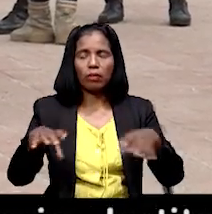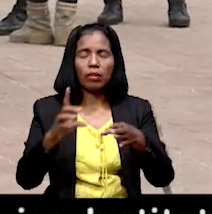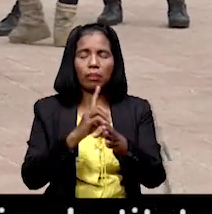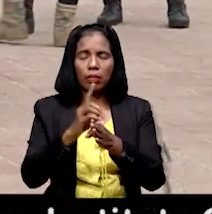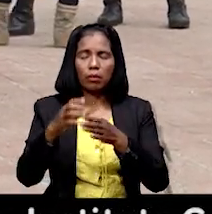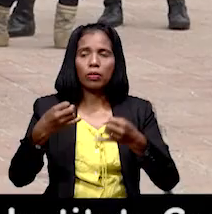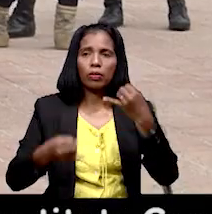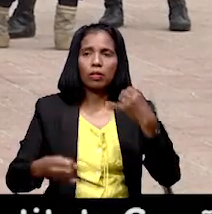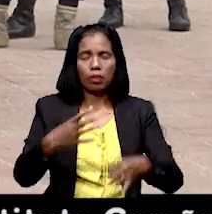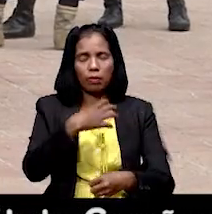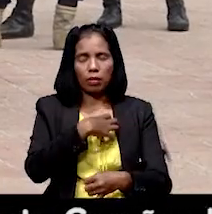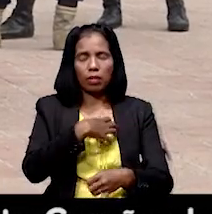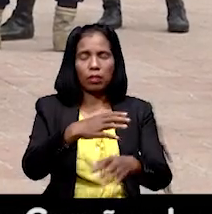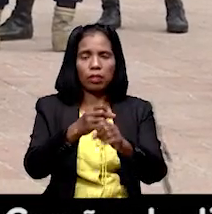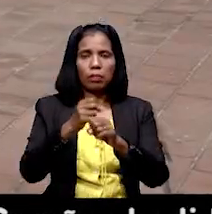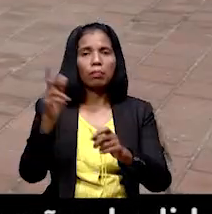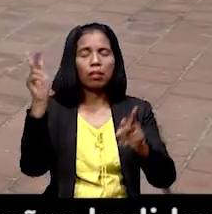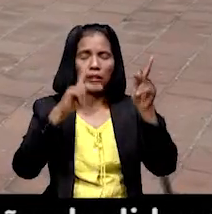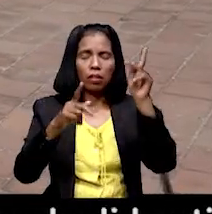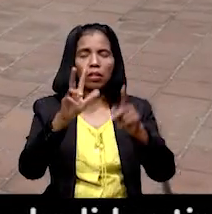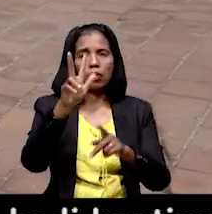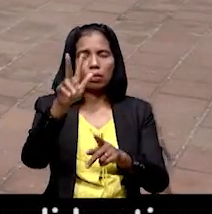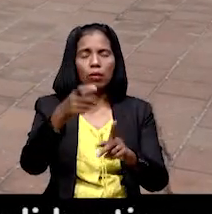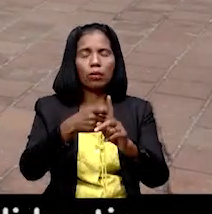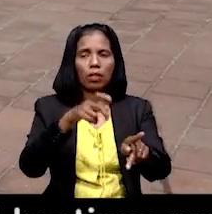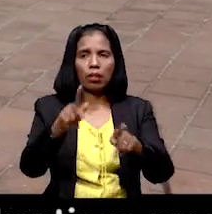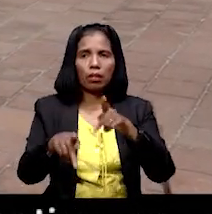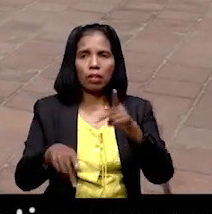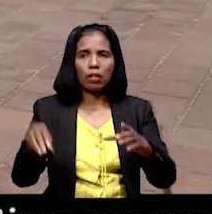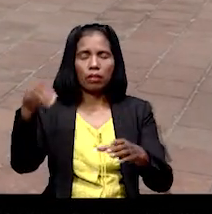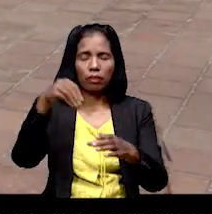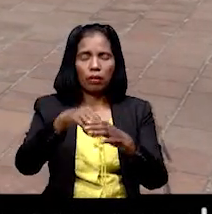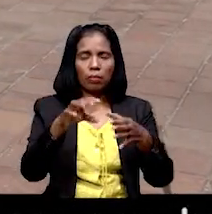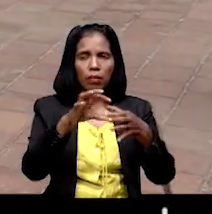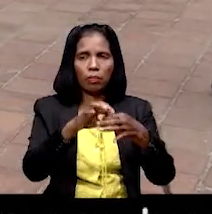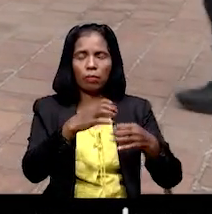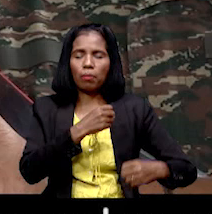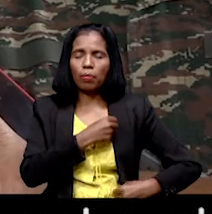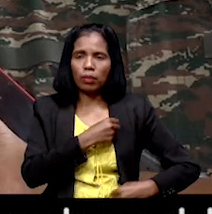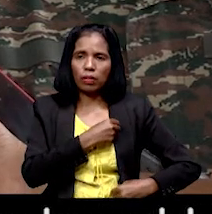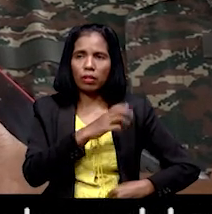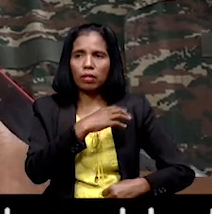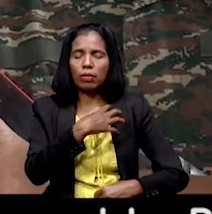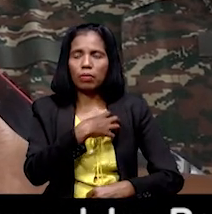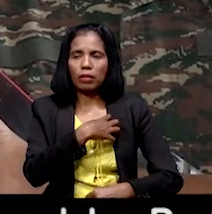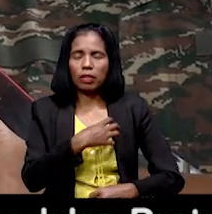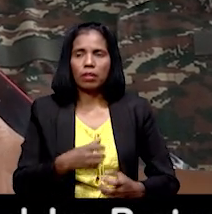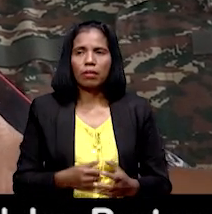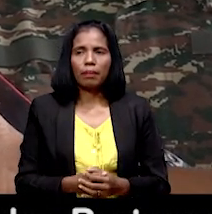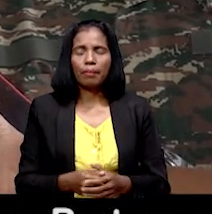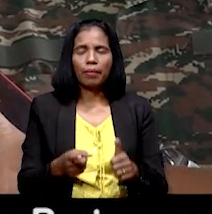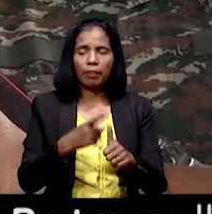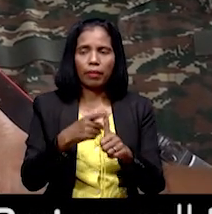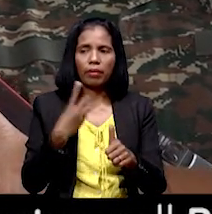Justiça PNTL Simukeisha Tolu, husi comunidade nebe envolve membro PNTL. Com certeza que está halo primeiro está halo